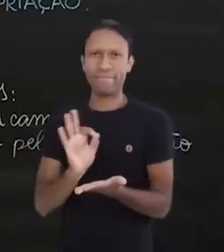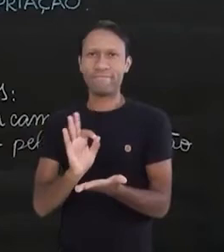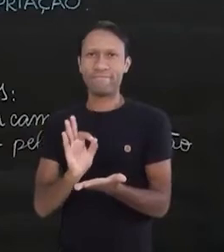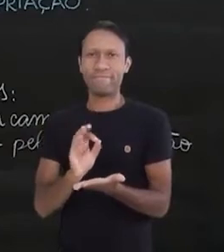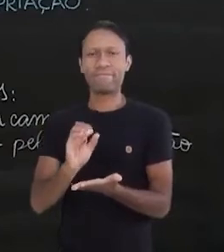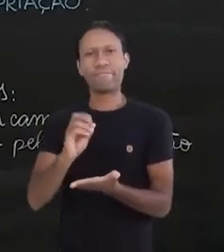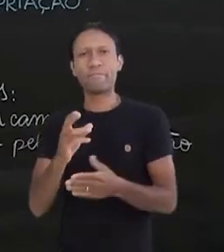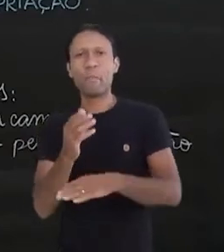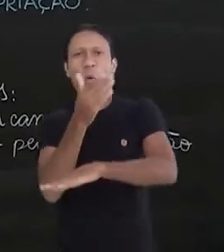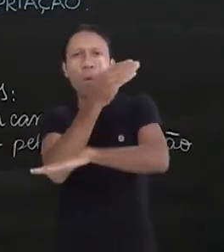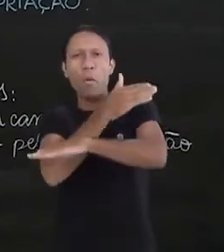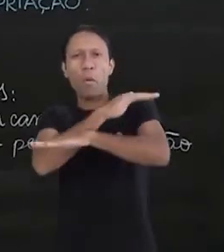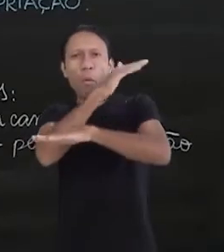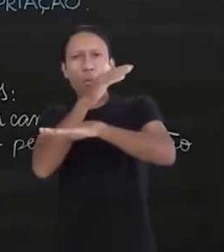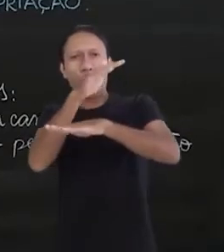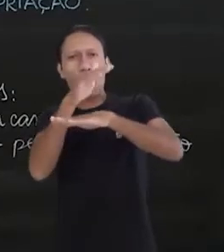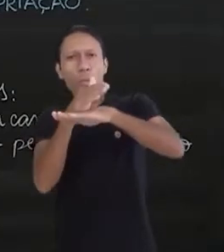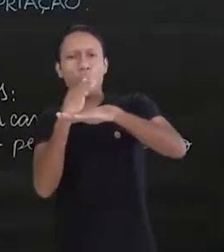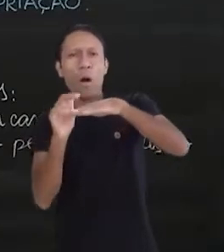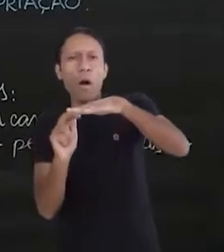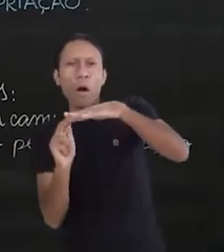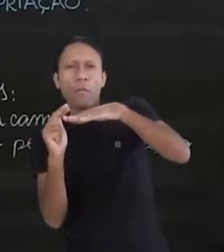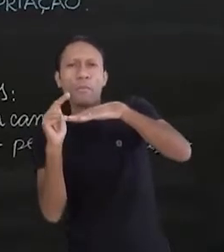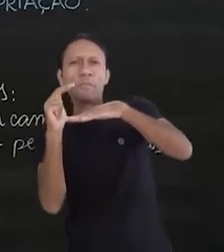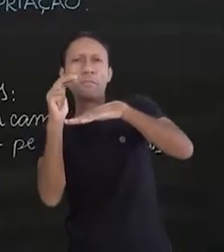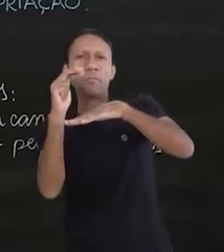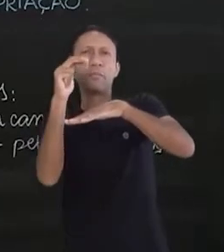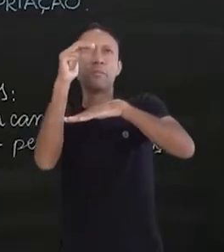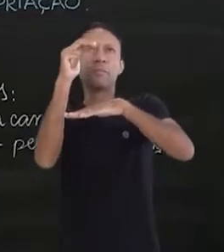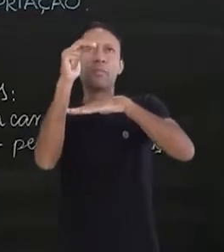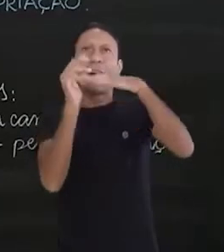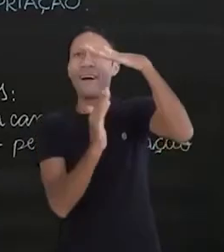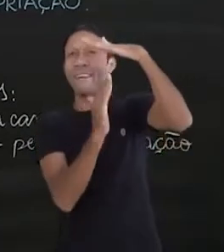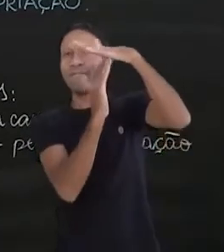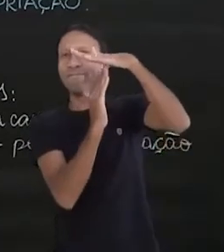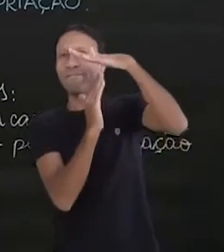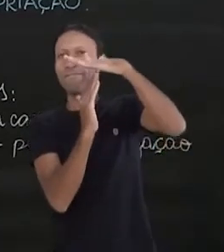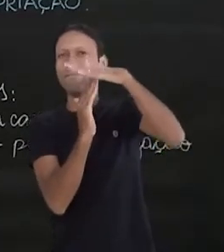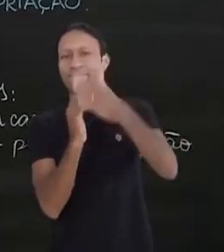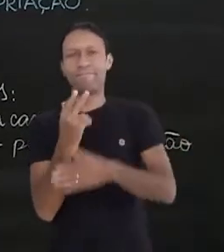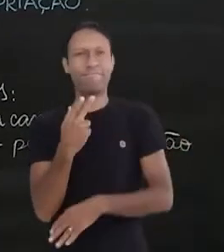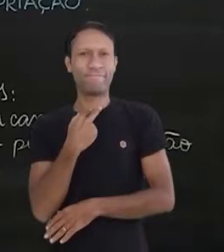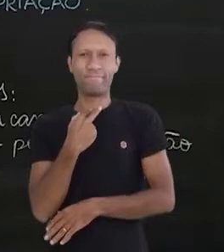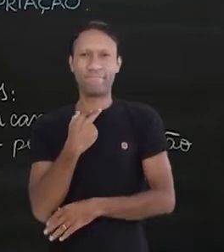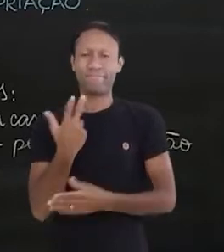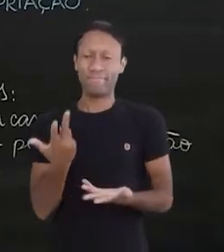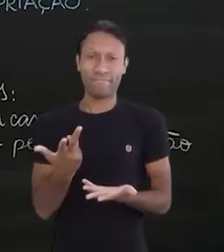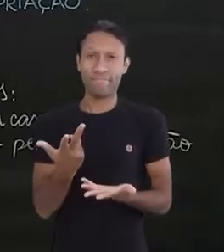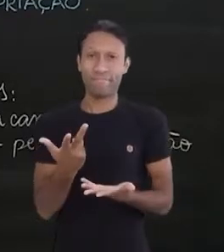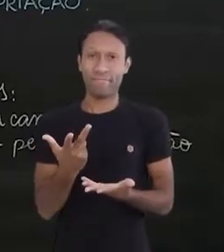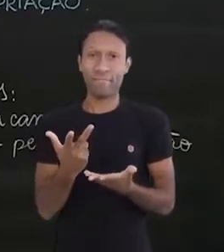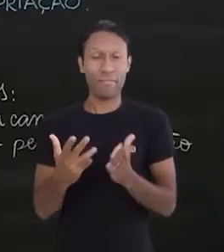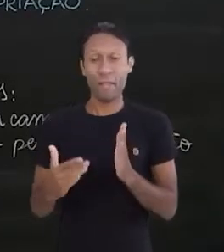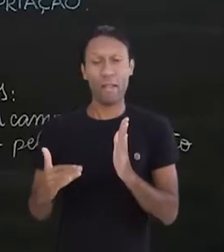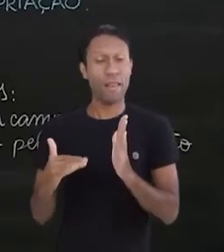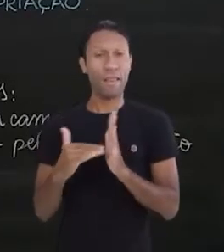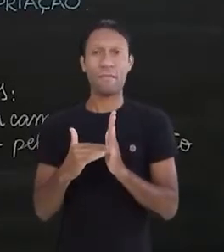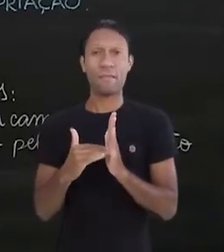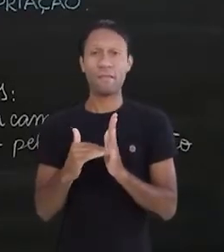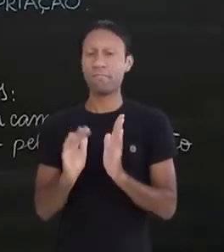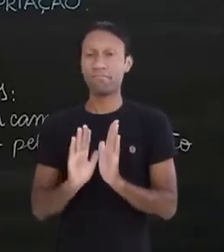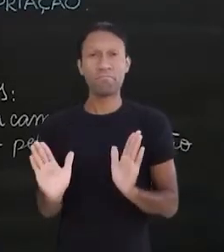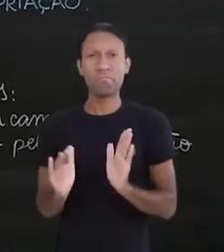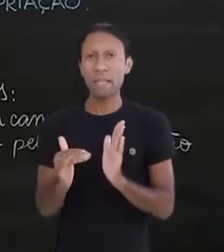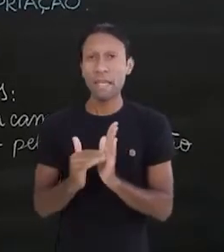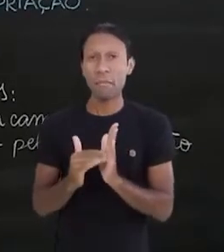que são os pontos mais altos de uma montanha, fazendo uma linha imaginária, pode ser considerado um limite. E isso é um